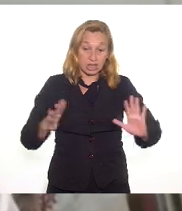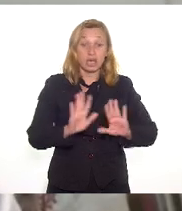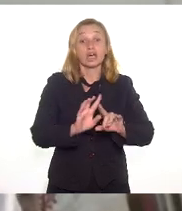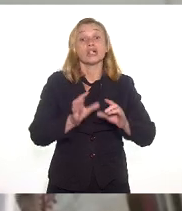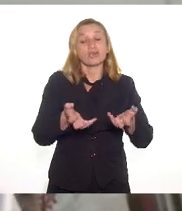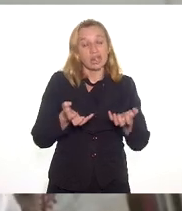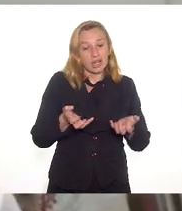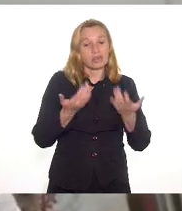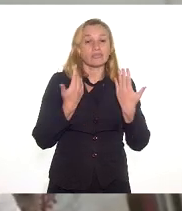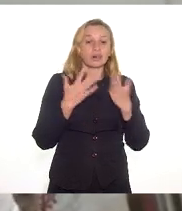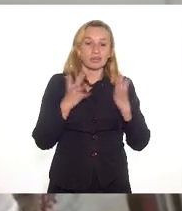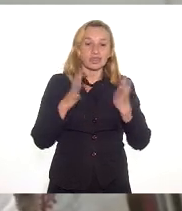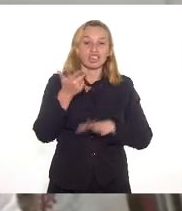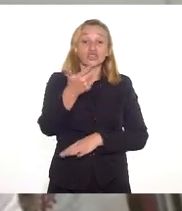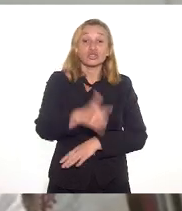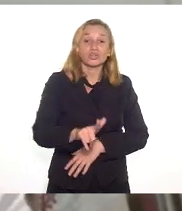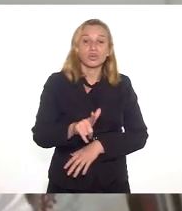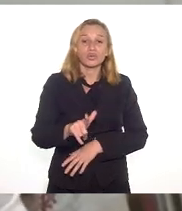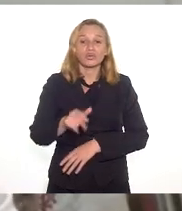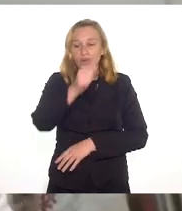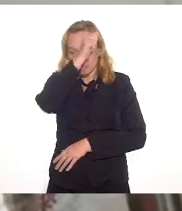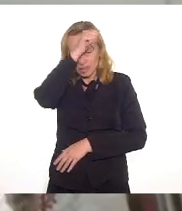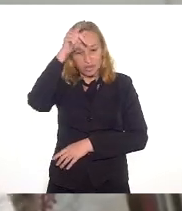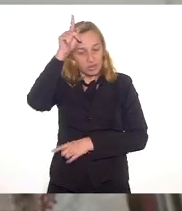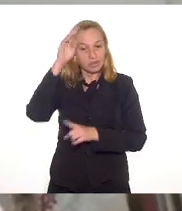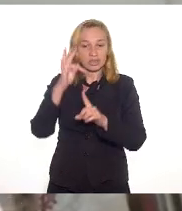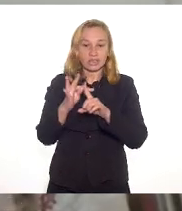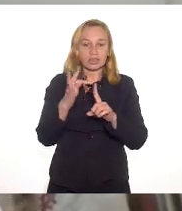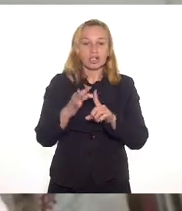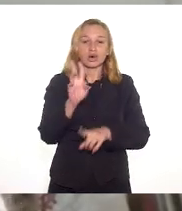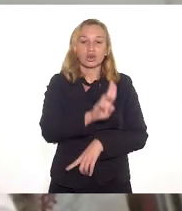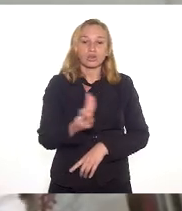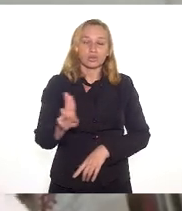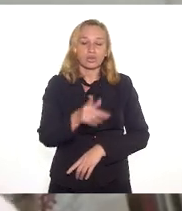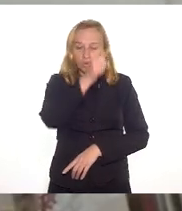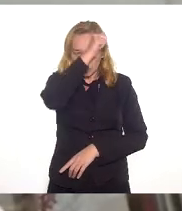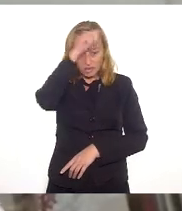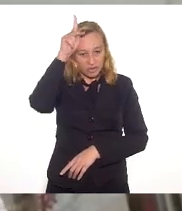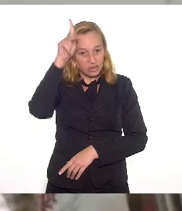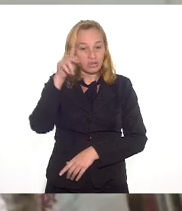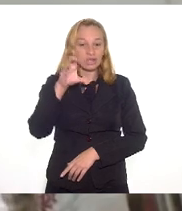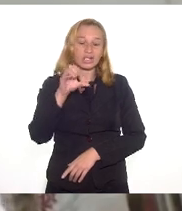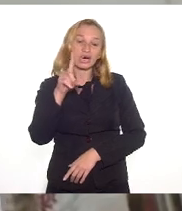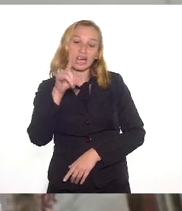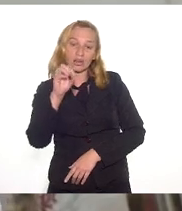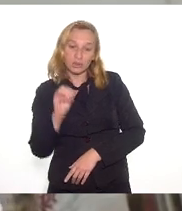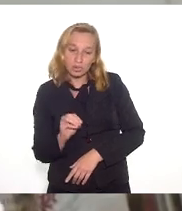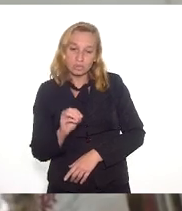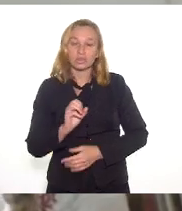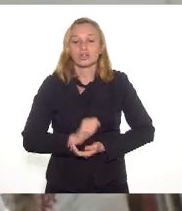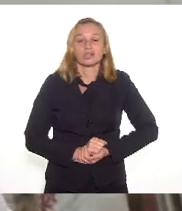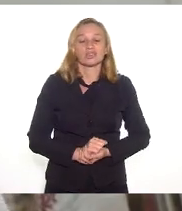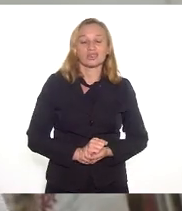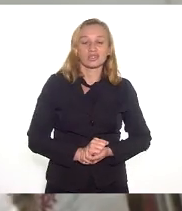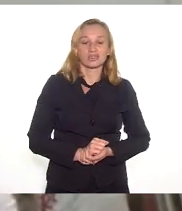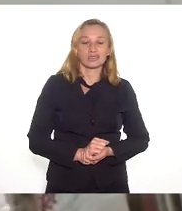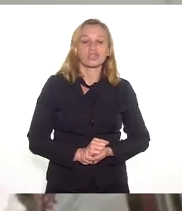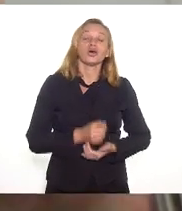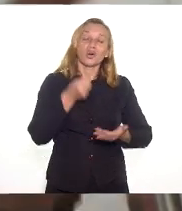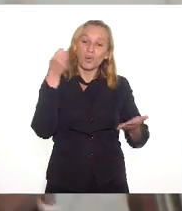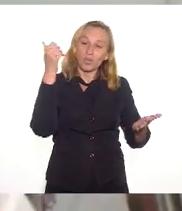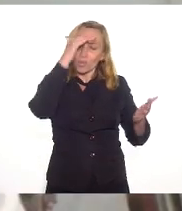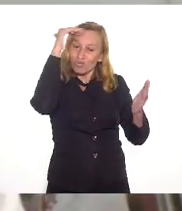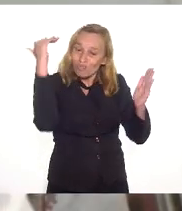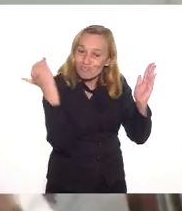quero parabenizar mais uma vez a Prefeitura de Teresópolis, em nome do prefeito Vinícius Clausen, meu amigo, que cumpriu a